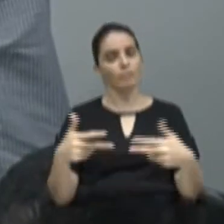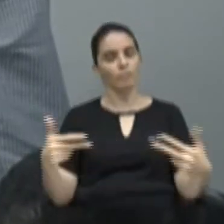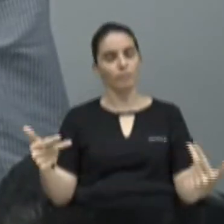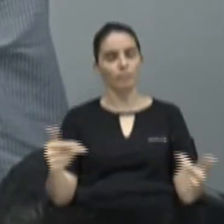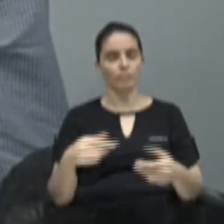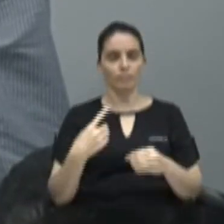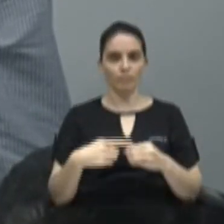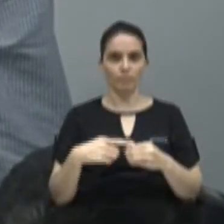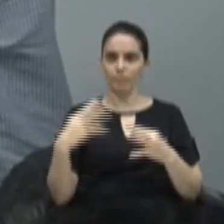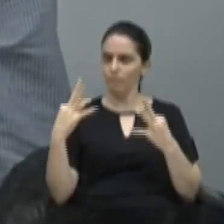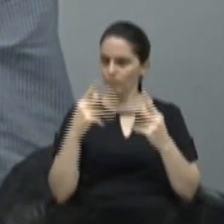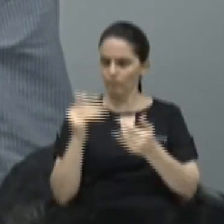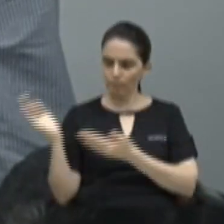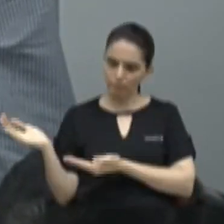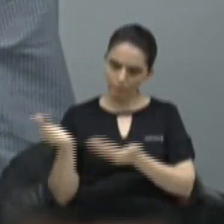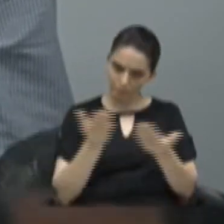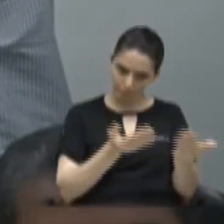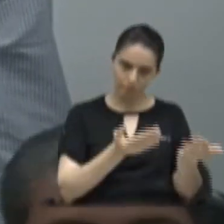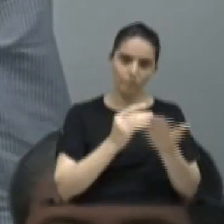Então todos convidados,